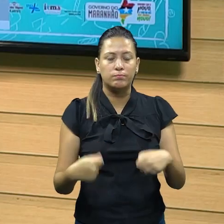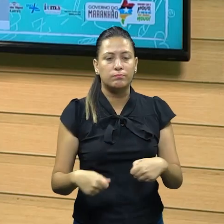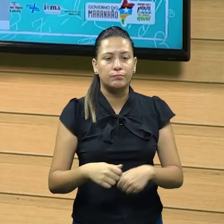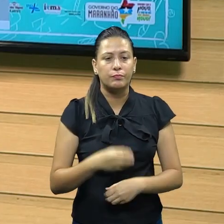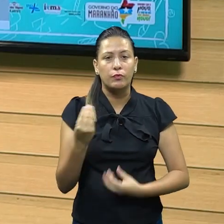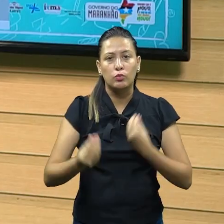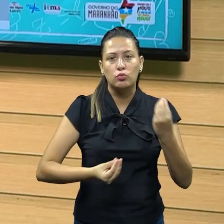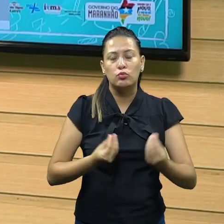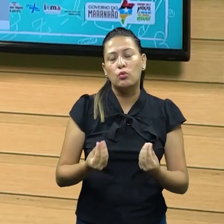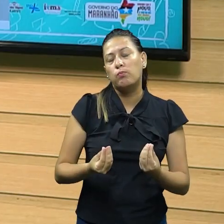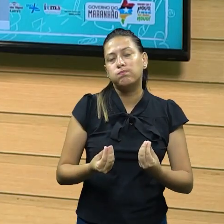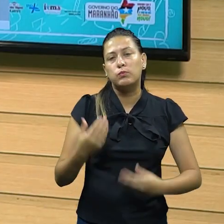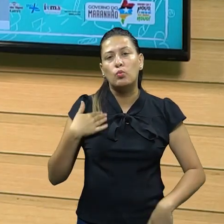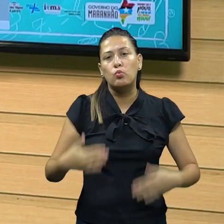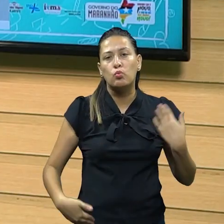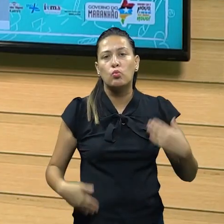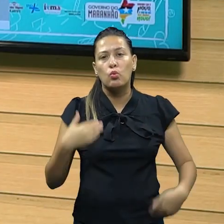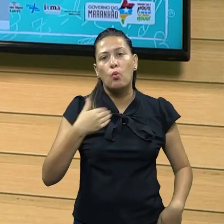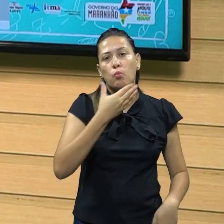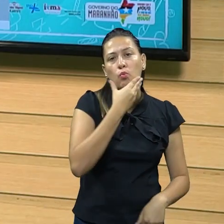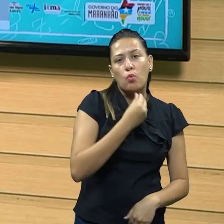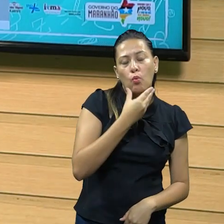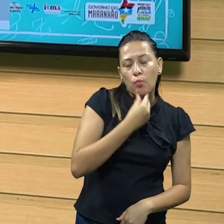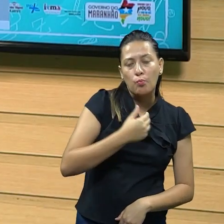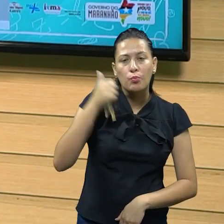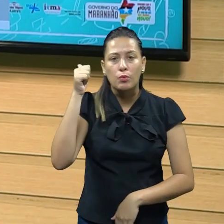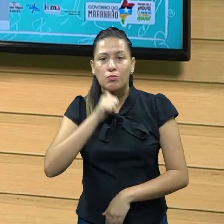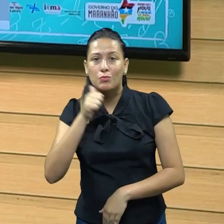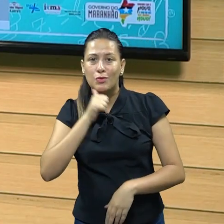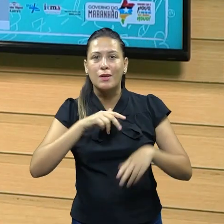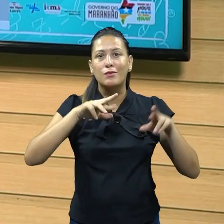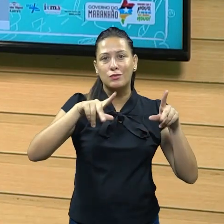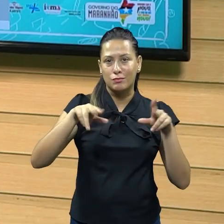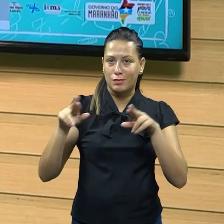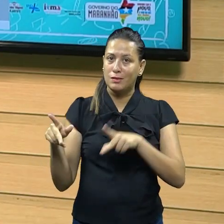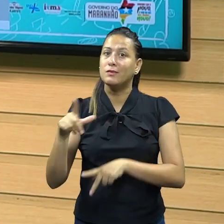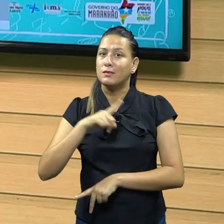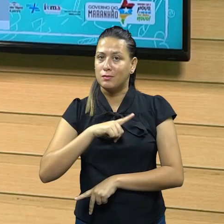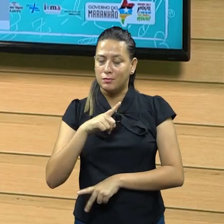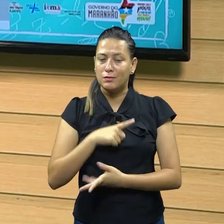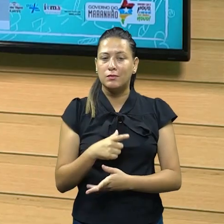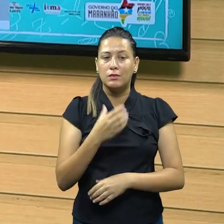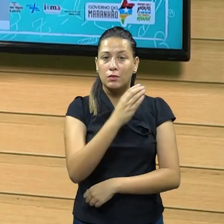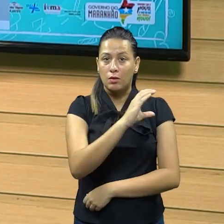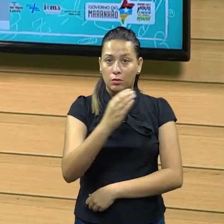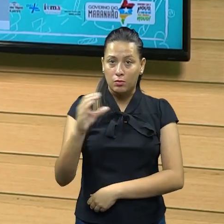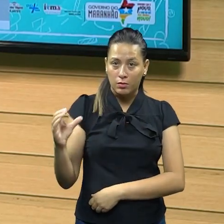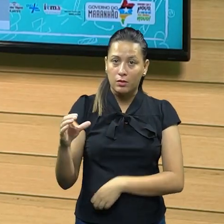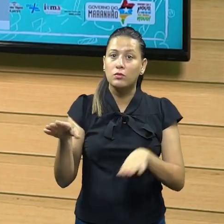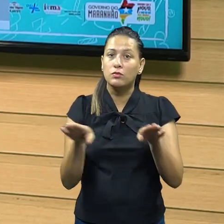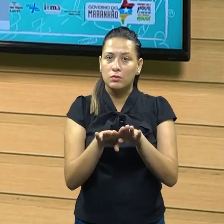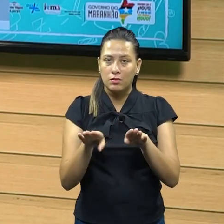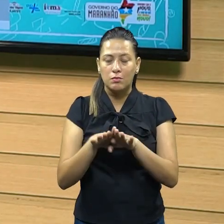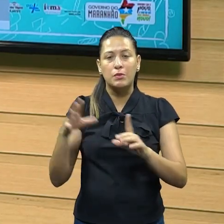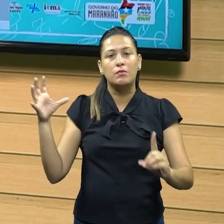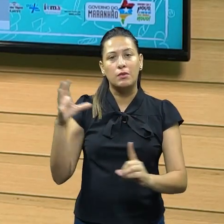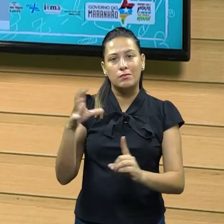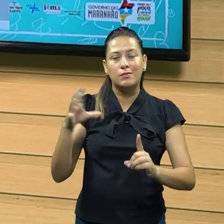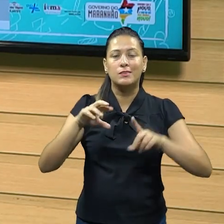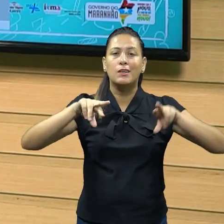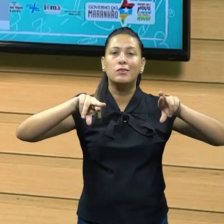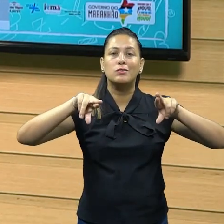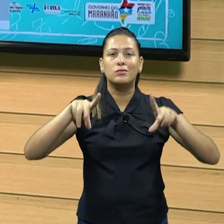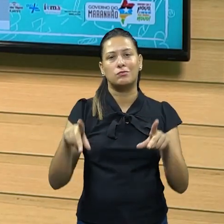o corpo, tá, masculino e feminino, eles têm algumas diferenças, a corrente elétrica também terá efeitos